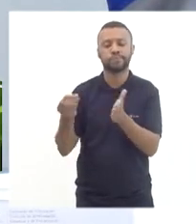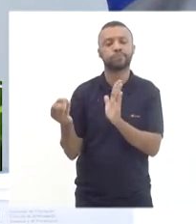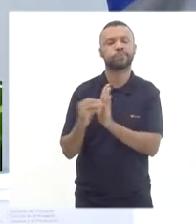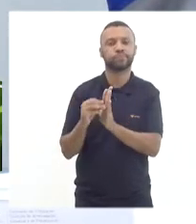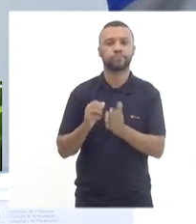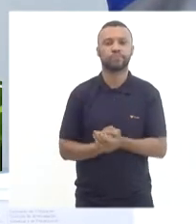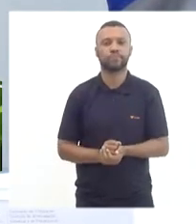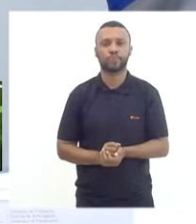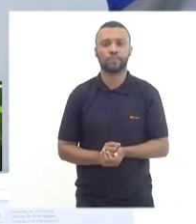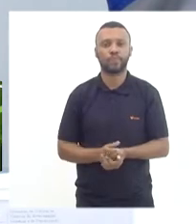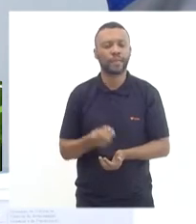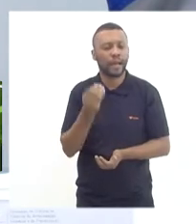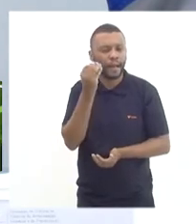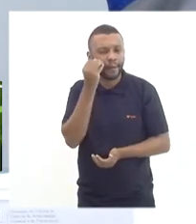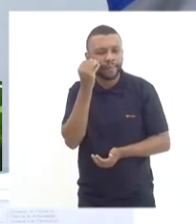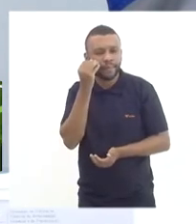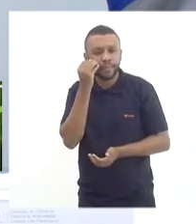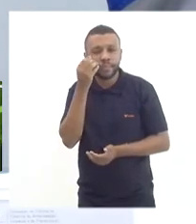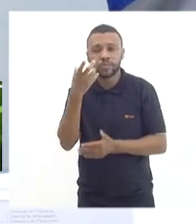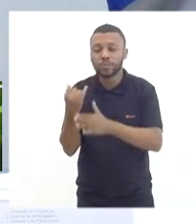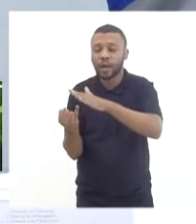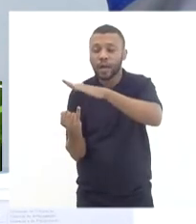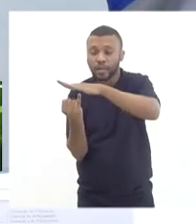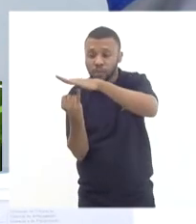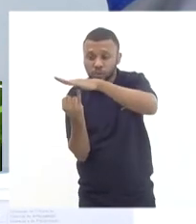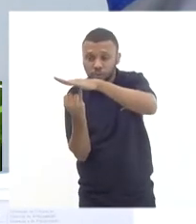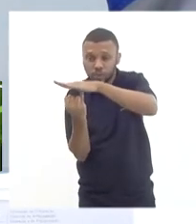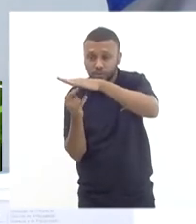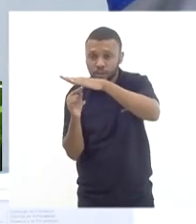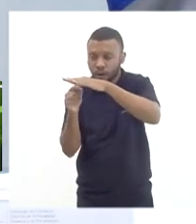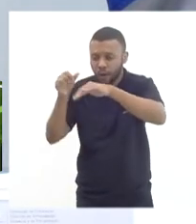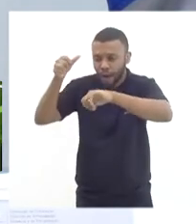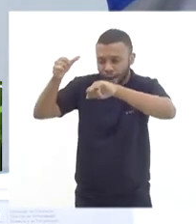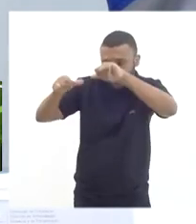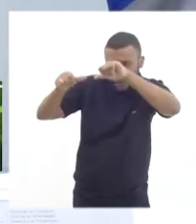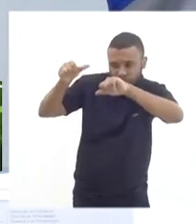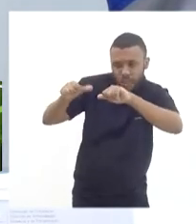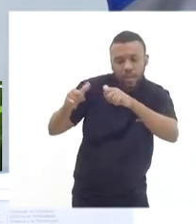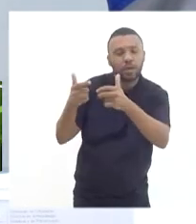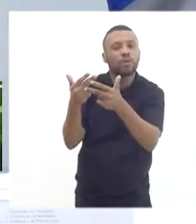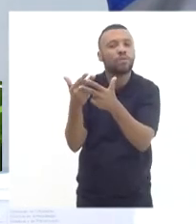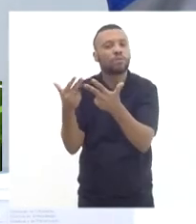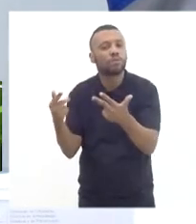da instituição, a verificação da instituição e